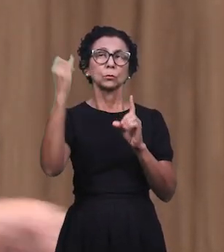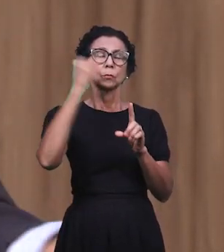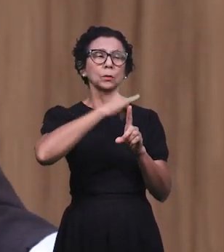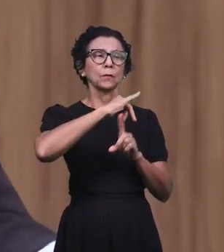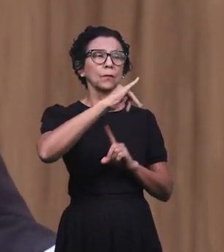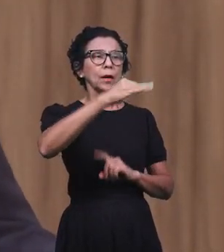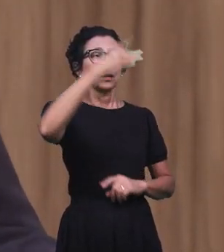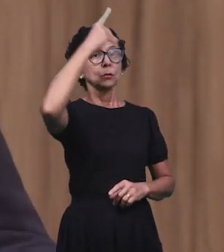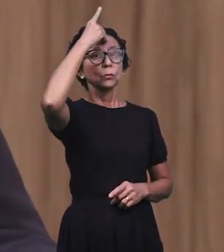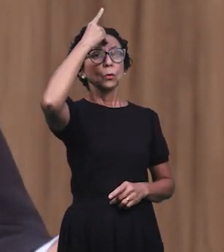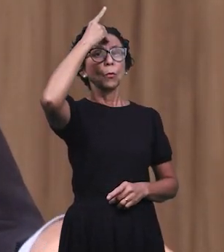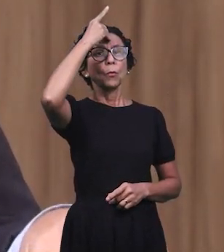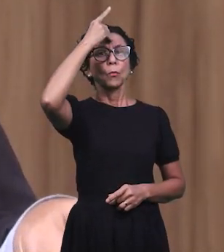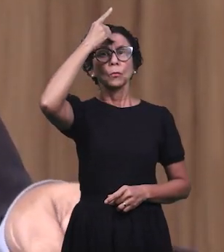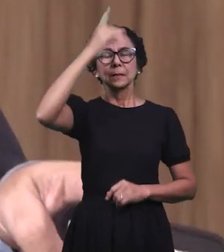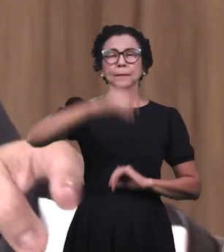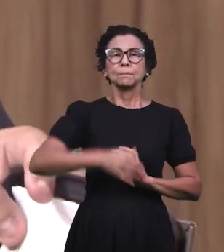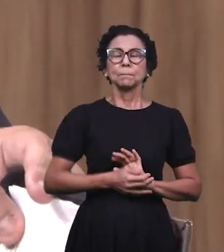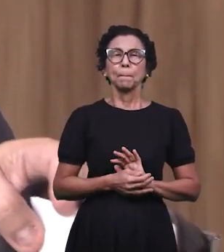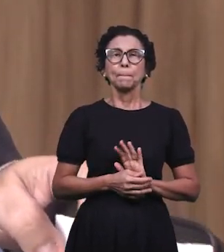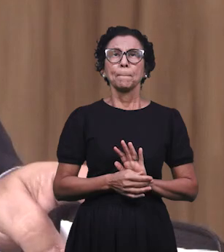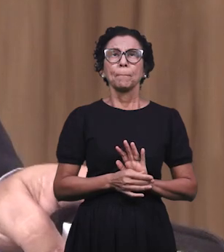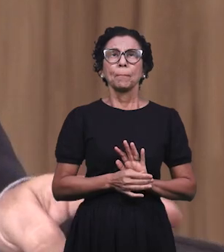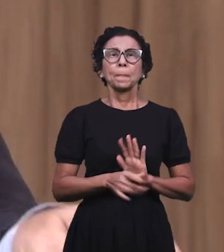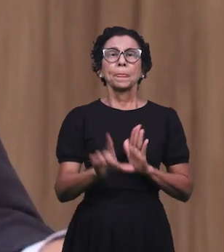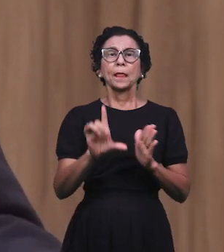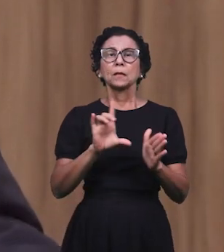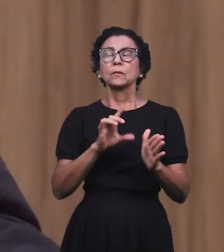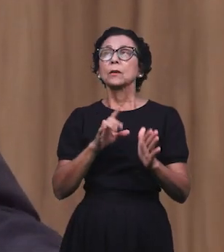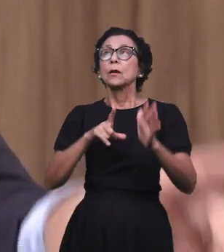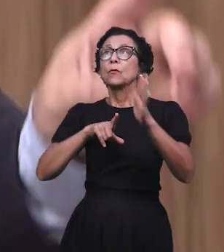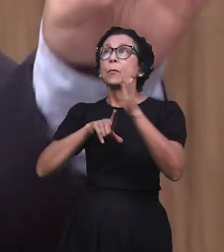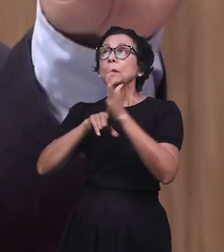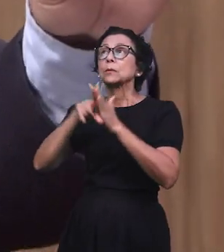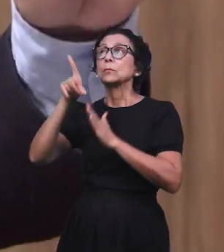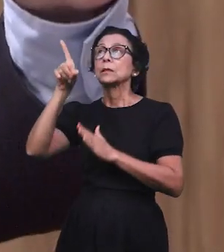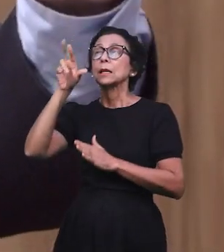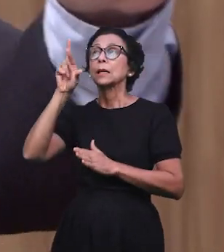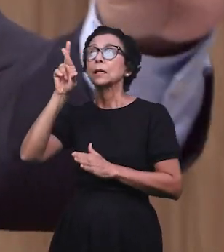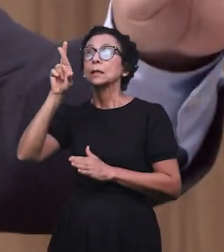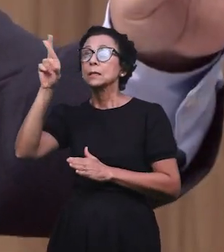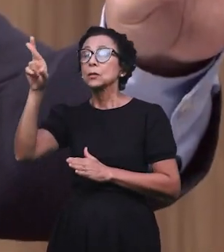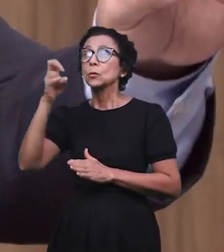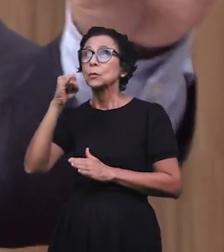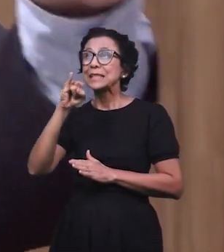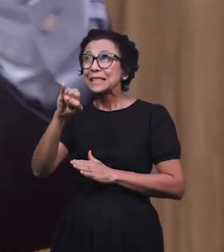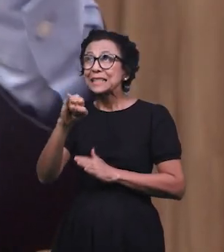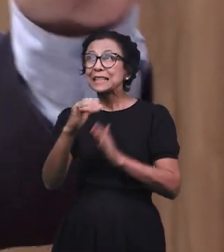aí eu pensei, aí no determinado momento eu falei assim, eu vou consultar se é essa palavra mesmo. Aí o senhor falou assim comigo, espera o próximo